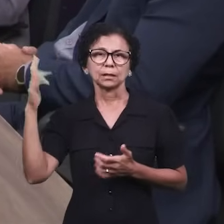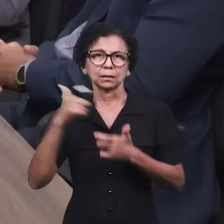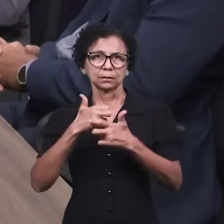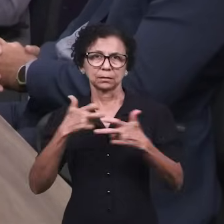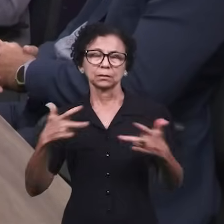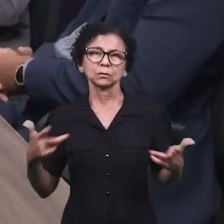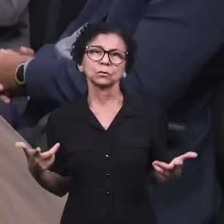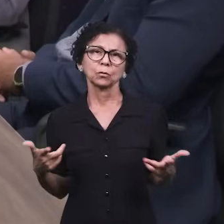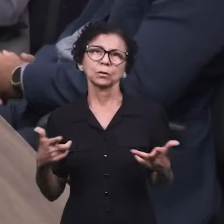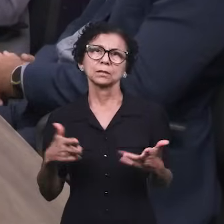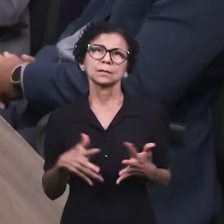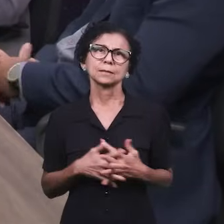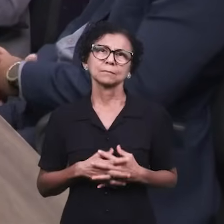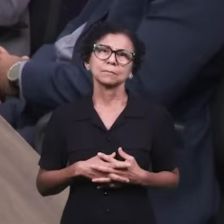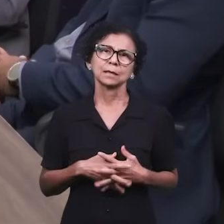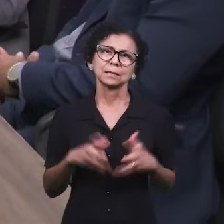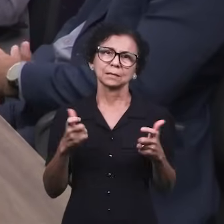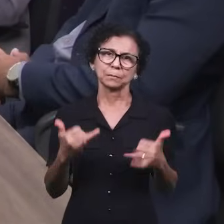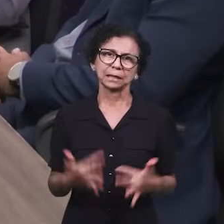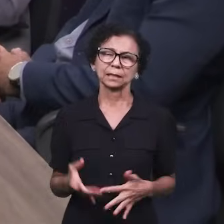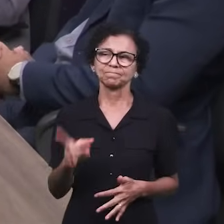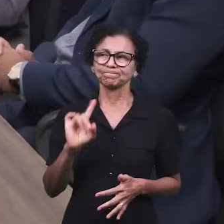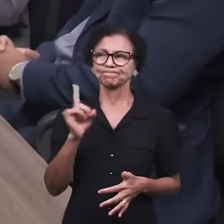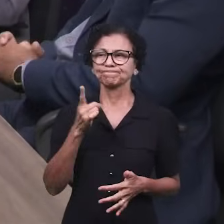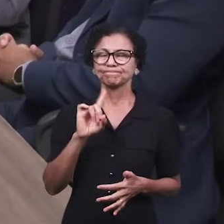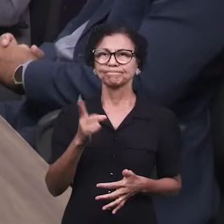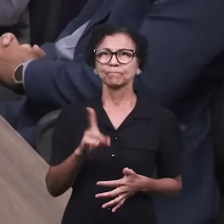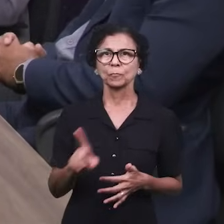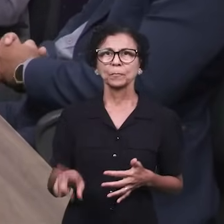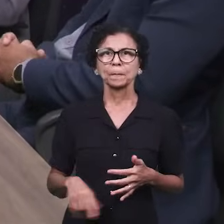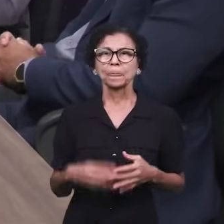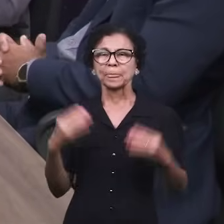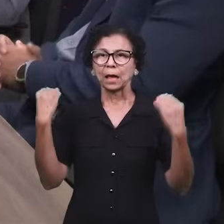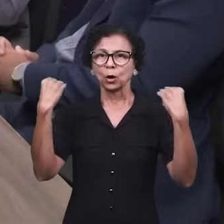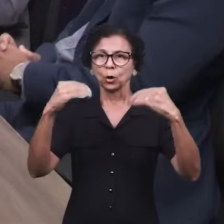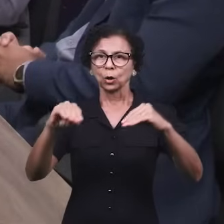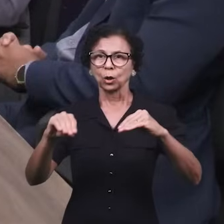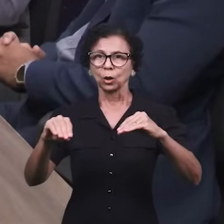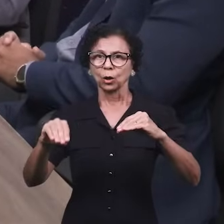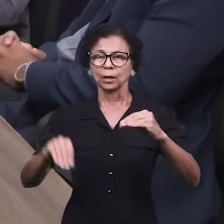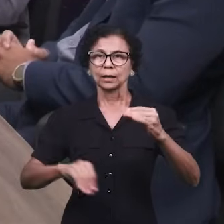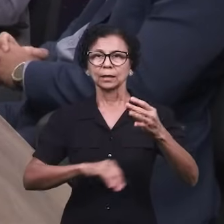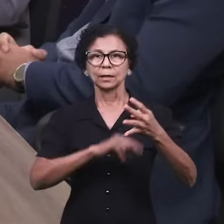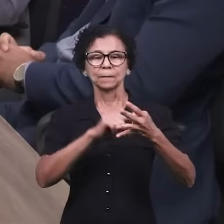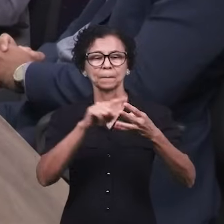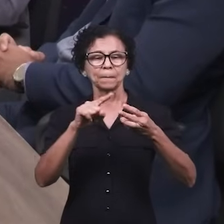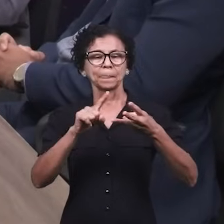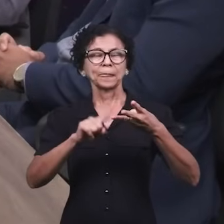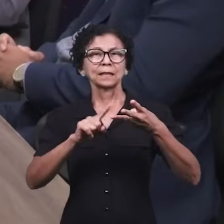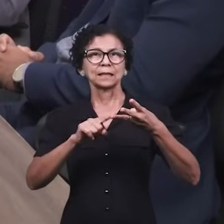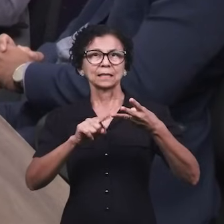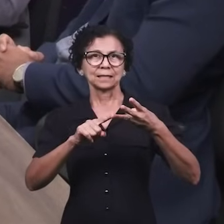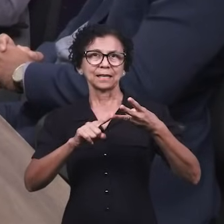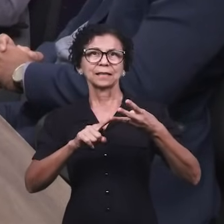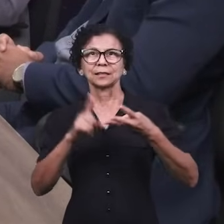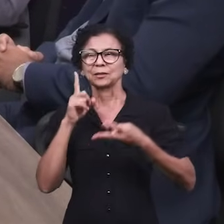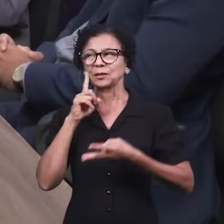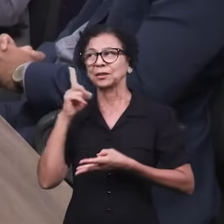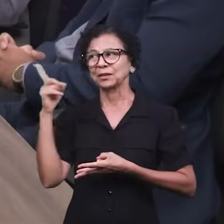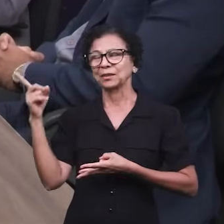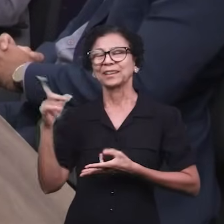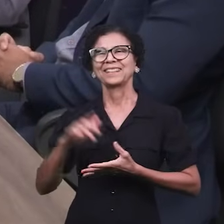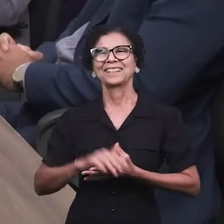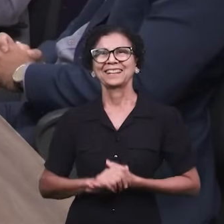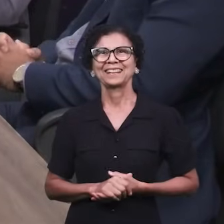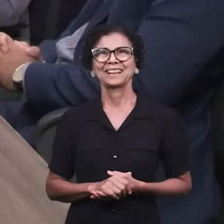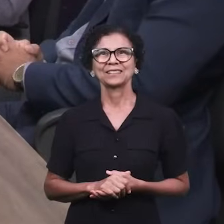coisa, mas definir não. Quando a gente introduz a 3ª medida nesse experimento, aí é o próximo slide, a gente consegue,